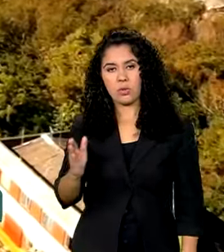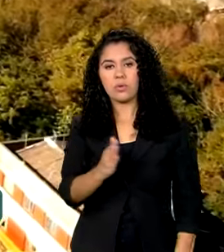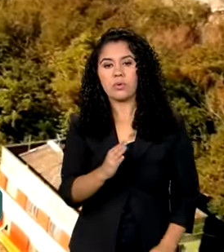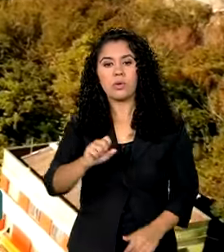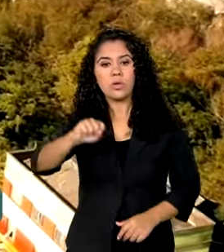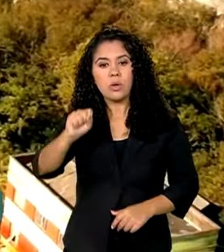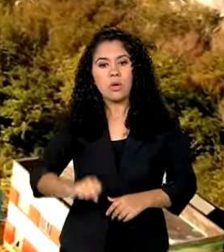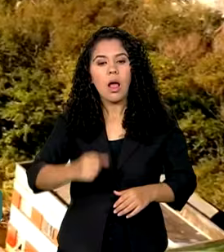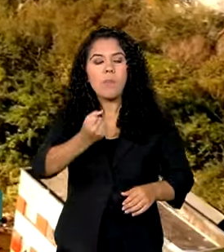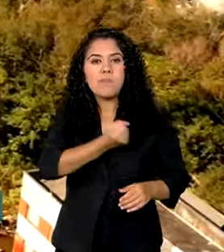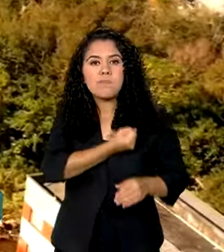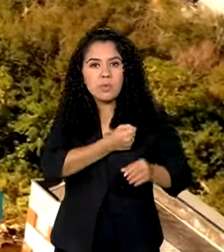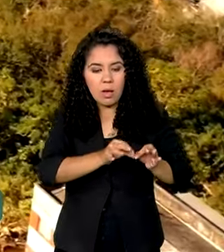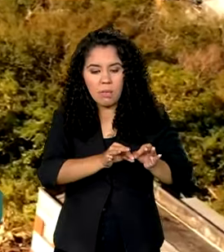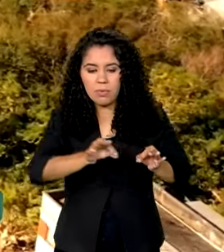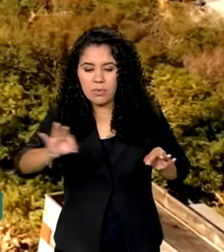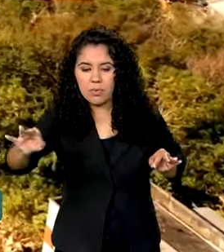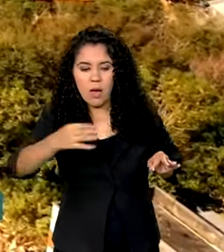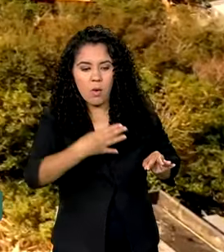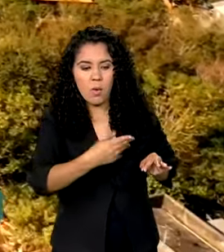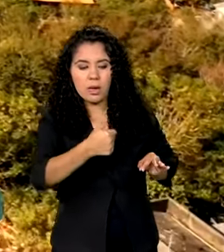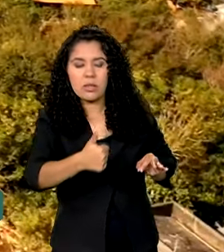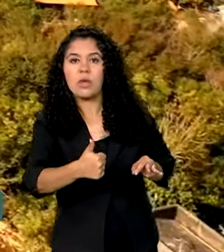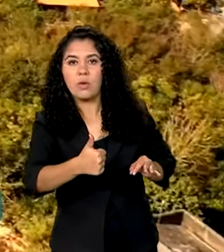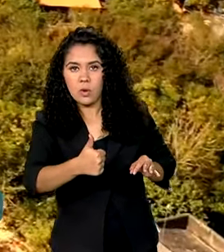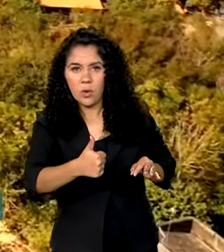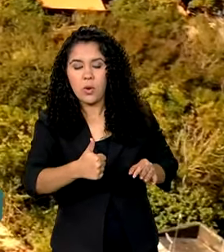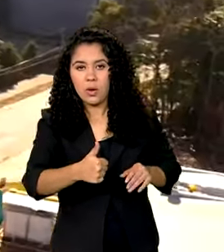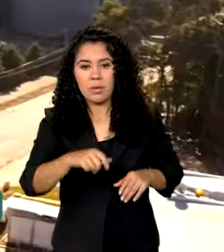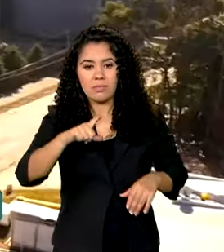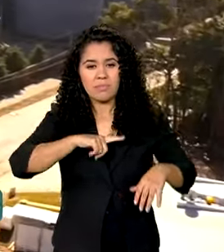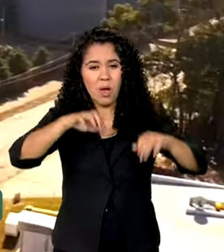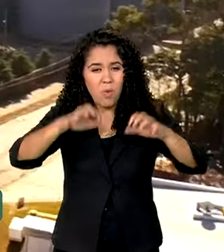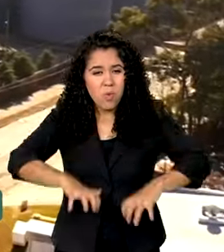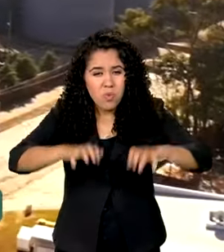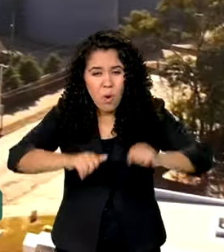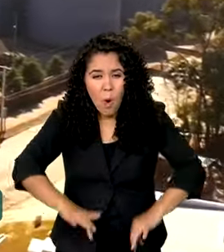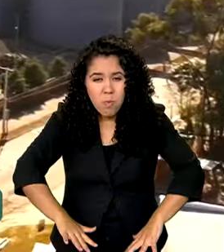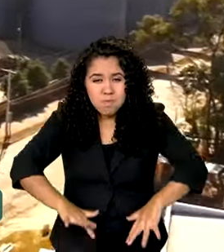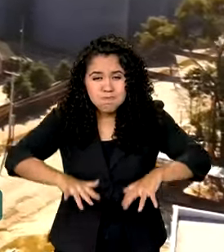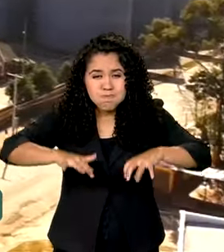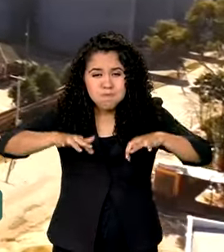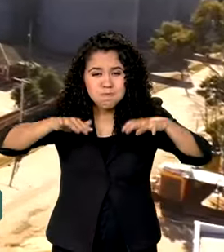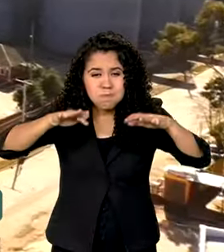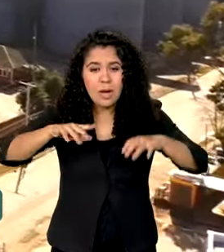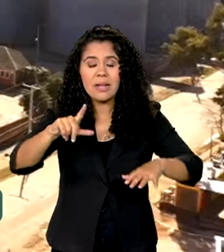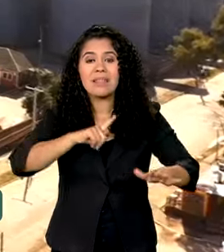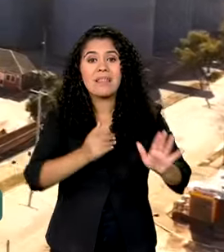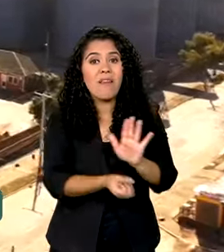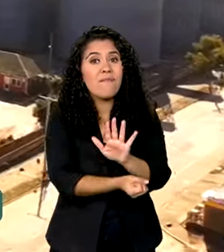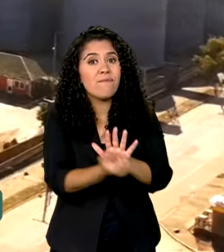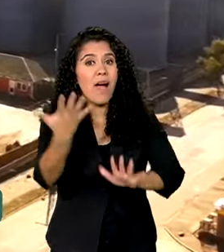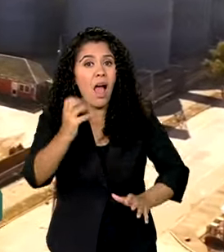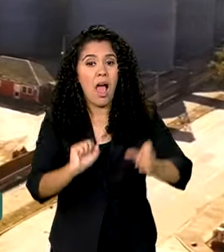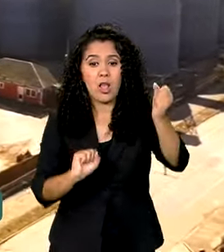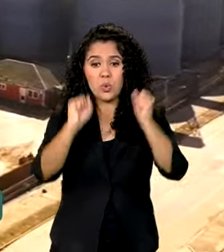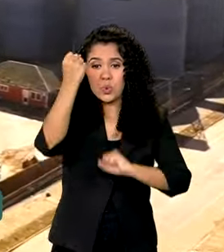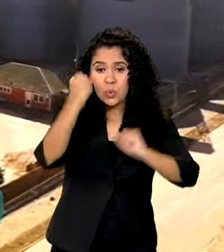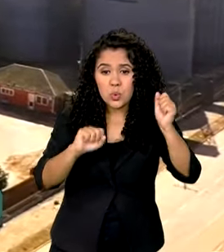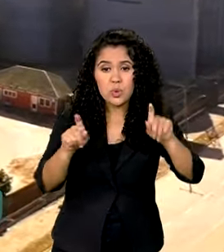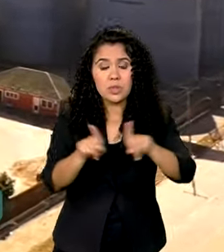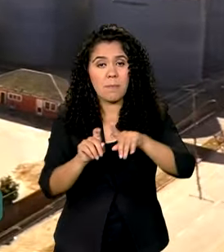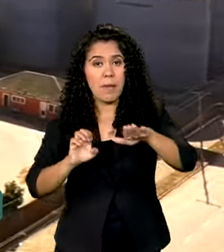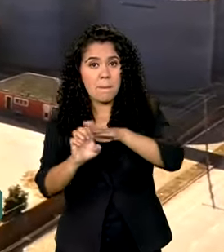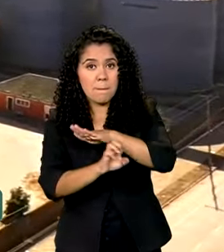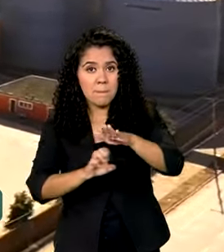ficou completamente debaixo d'água após as chuvas do último mês. Aqui estão instaladas várias indústrias e empresas de